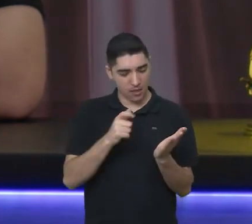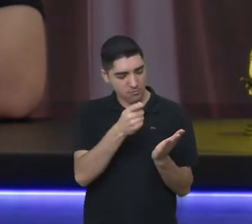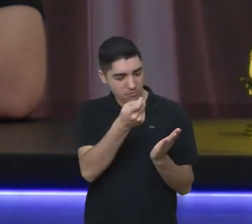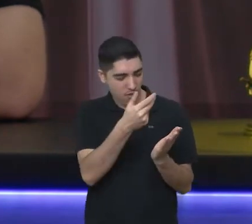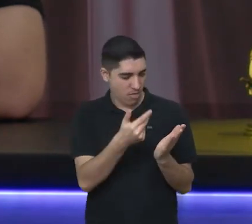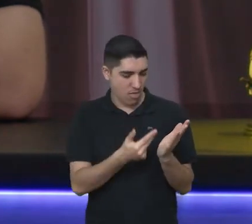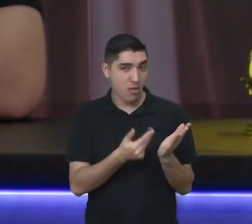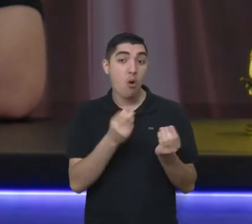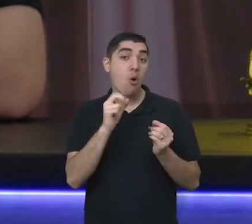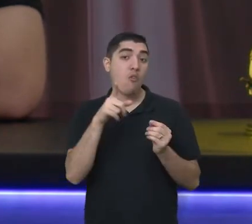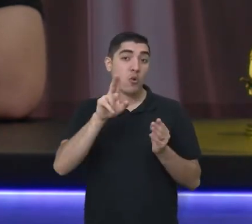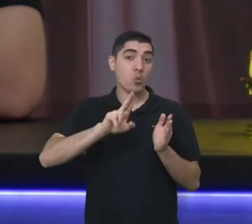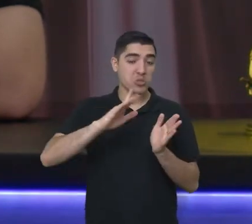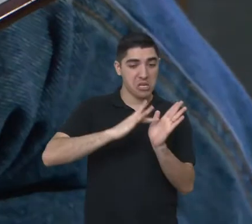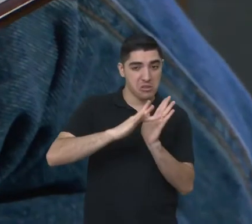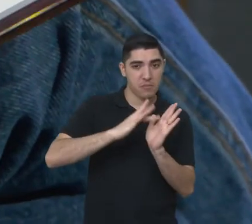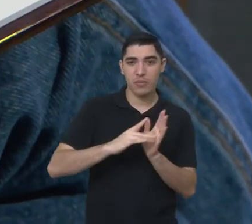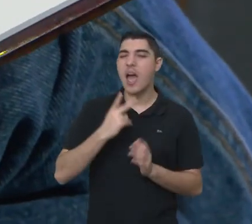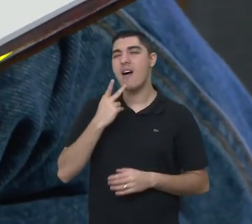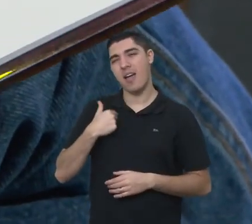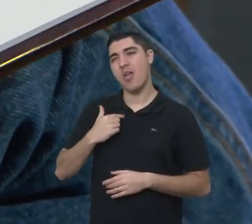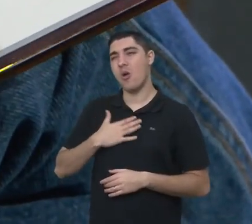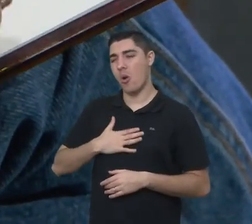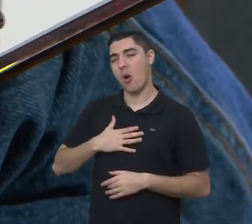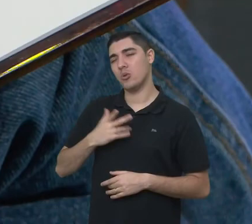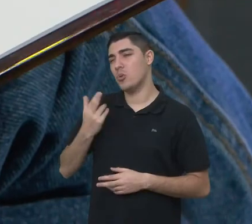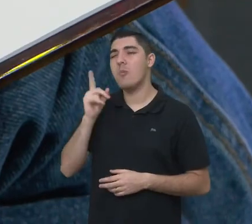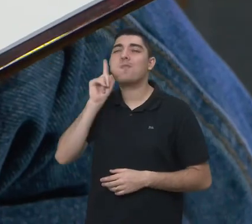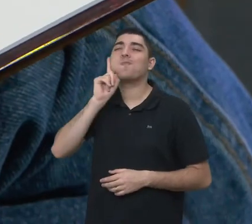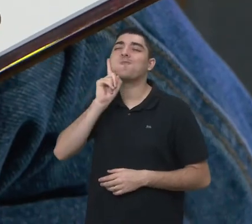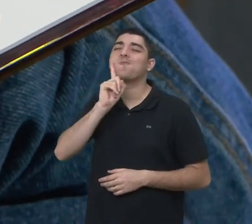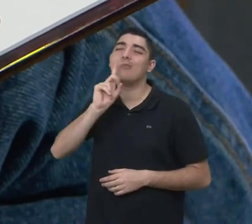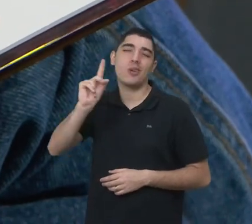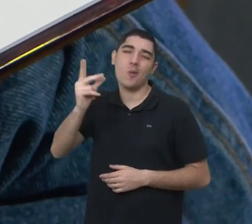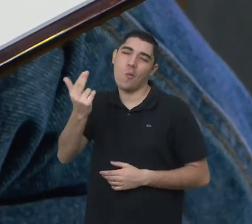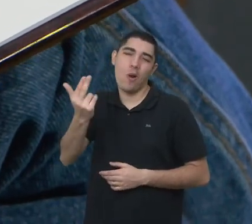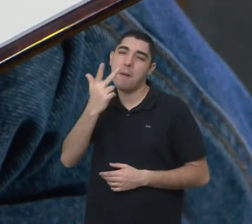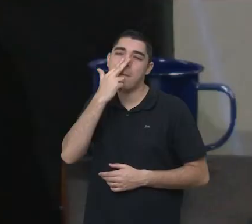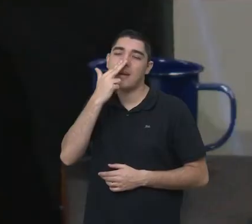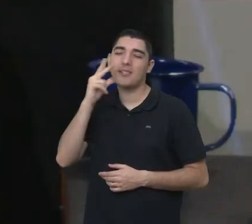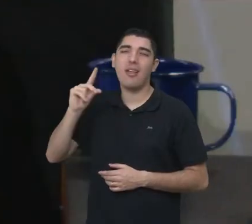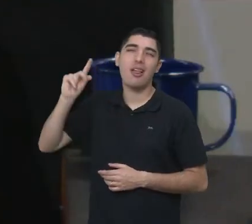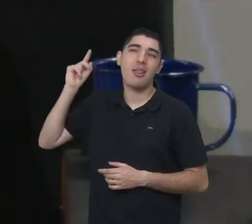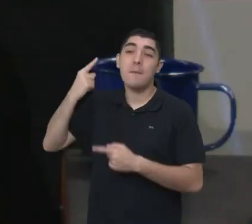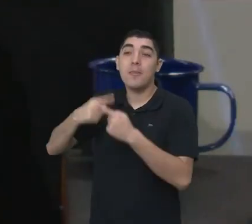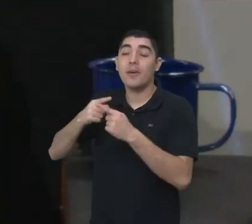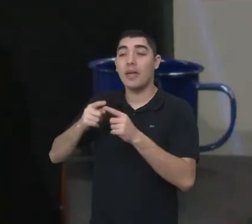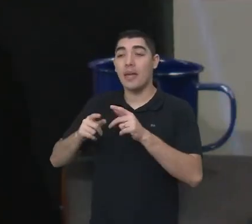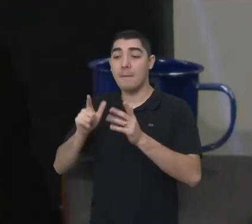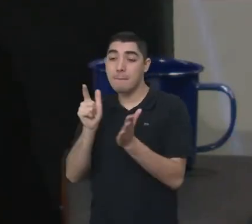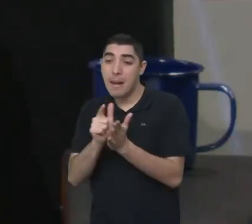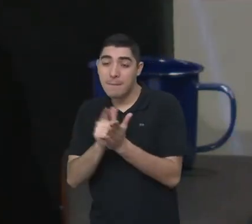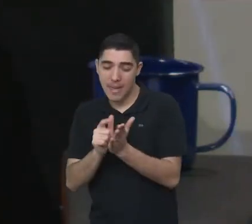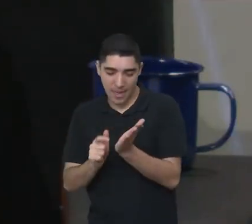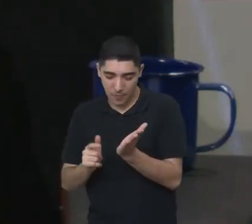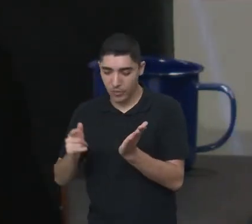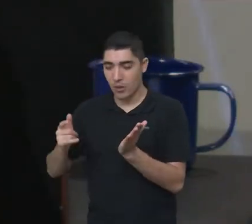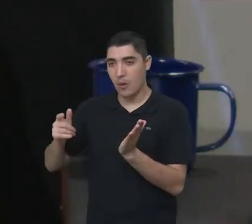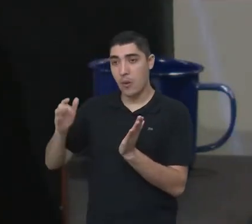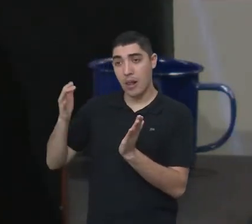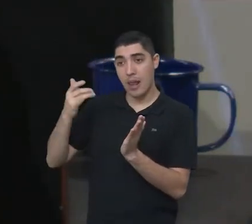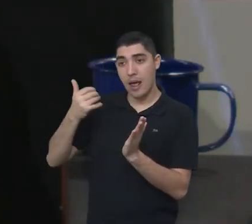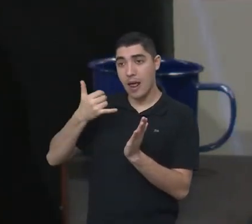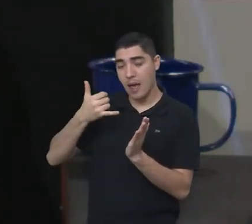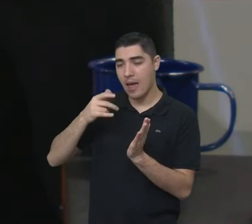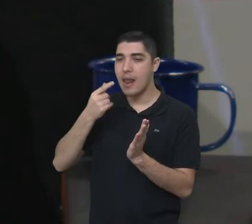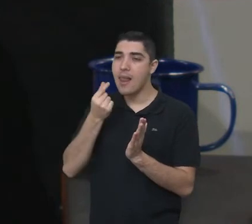modo antigo, no papel e caneta. Eu gosto da sensação do lápis e o papel, o